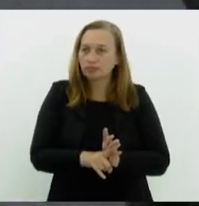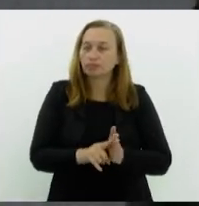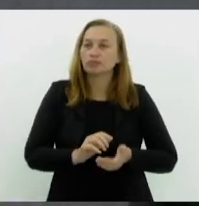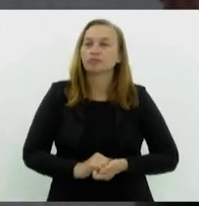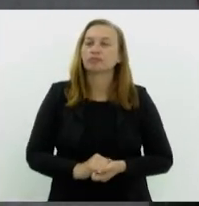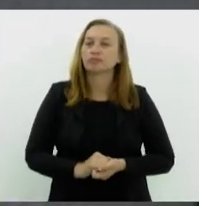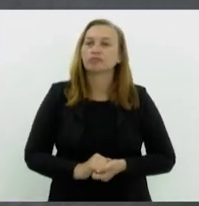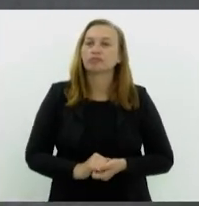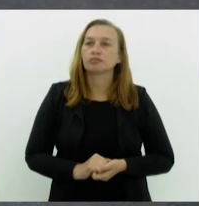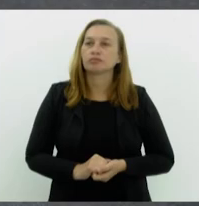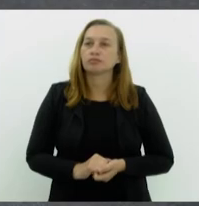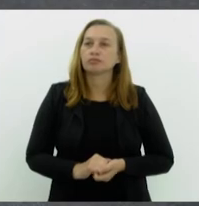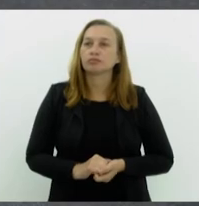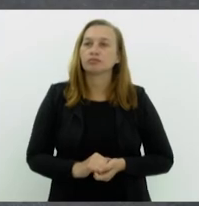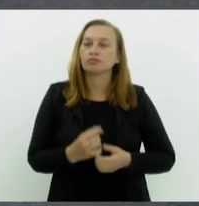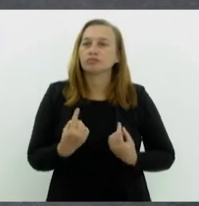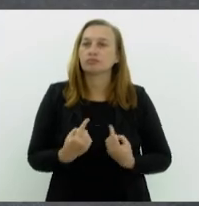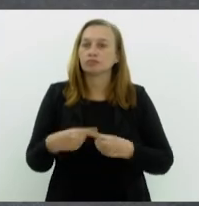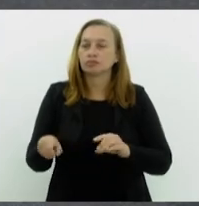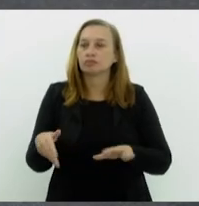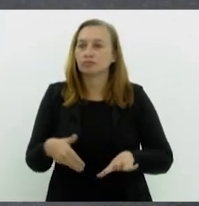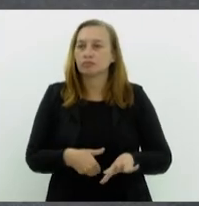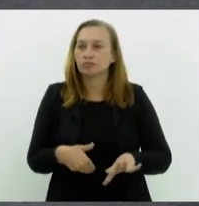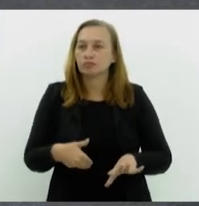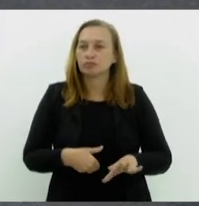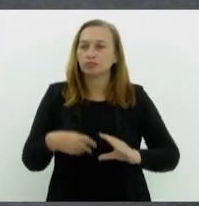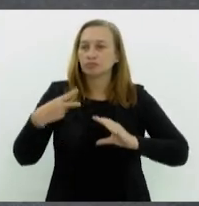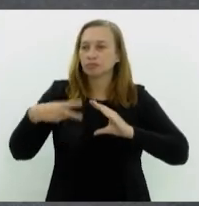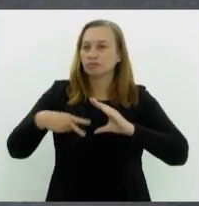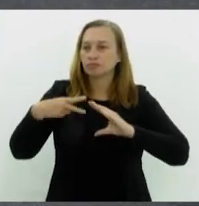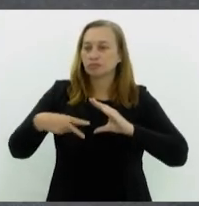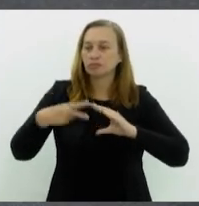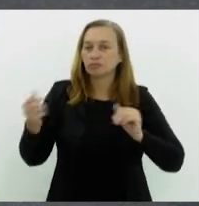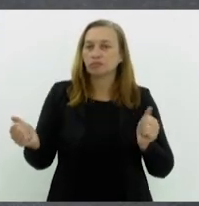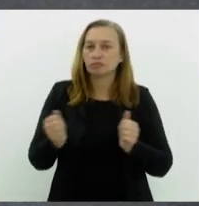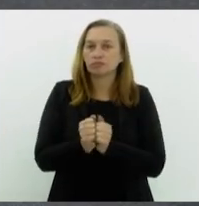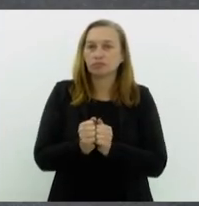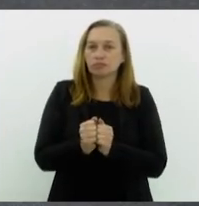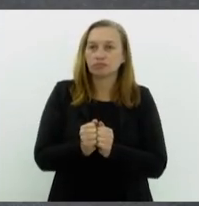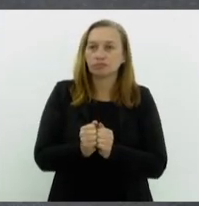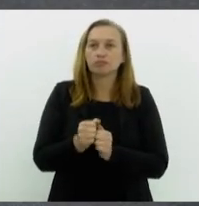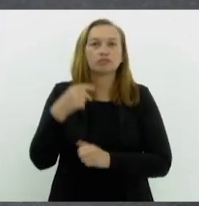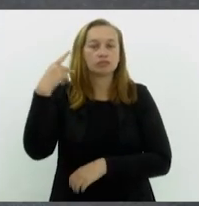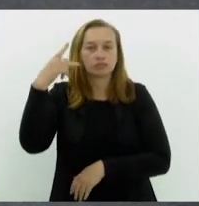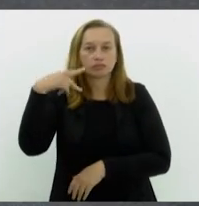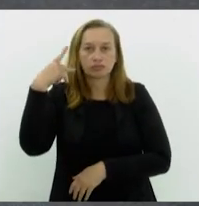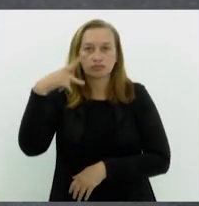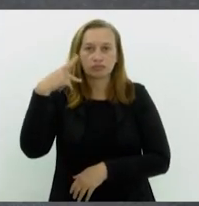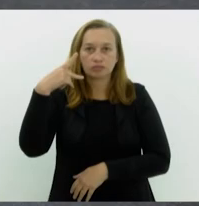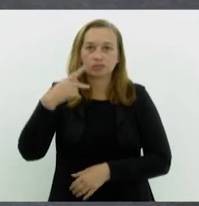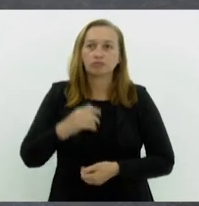Frente de Combate à Fome na Câmara Municipal, junto com o vereador